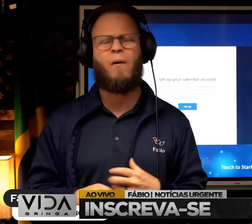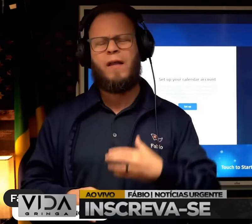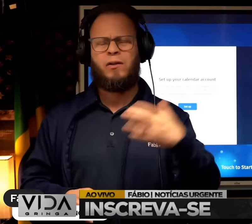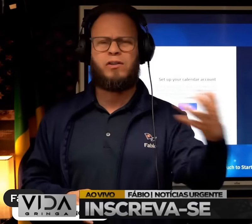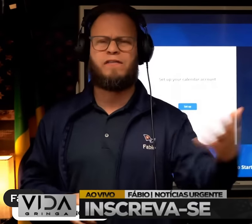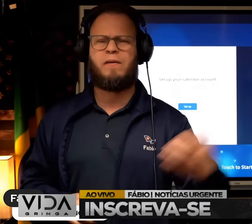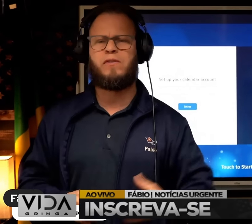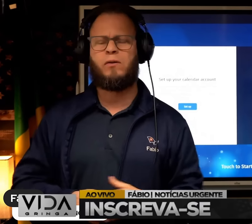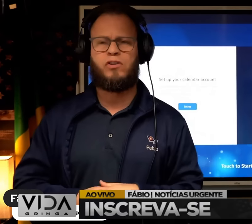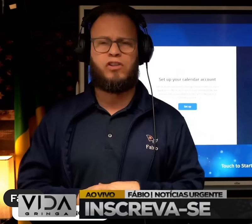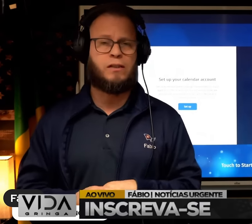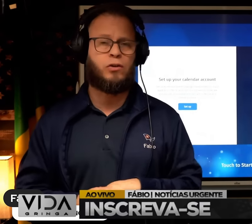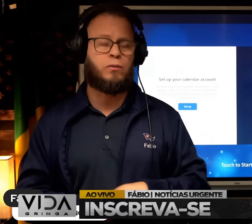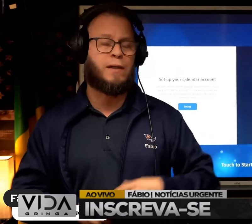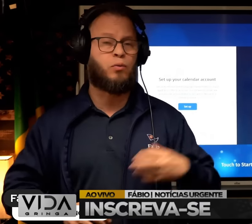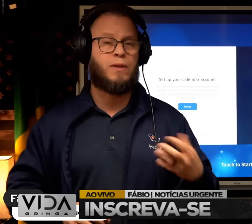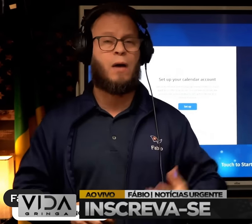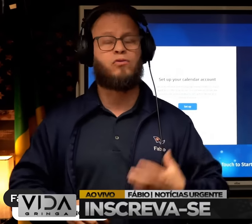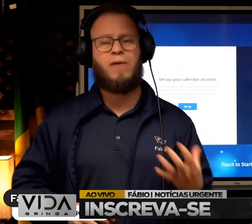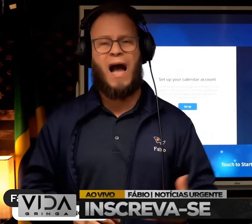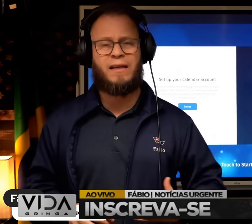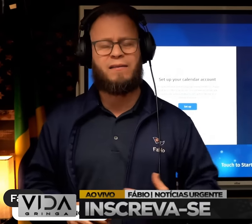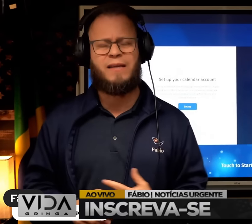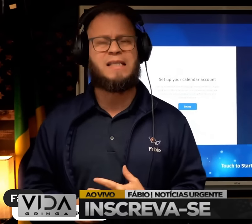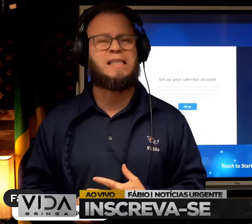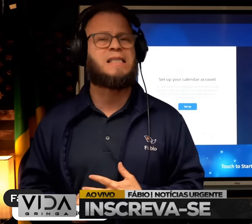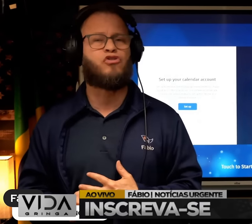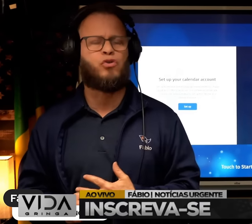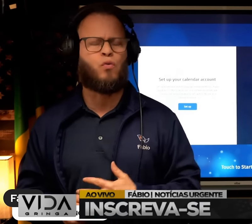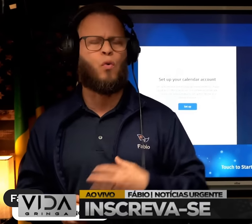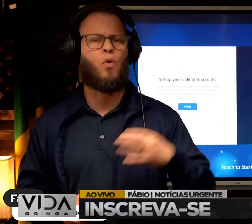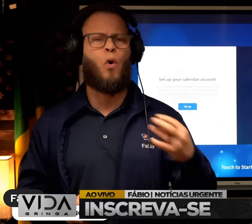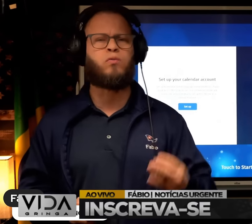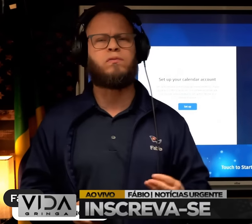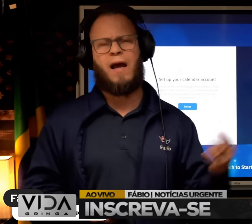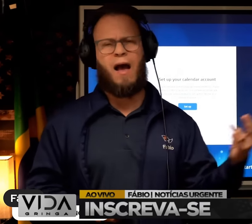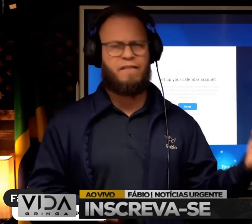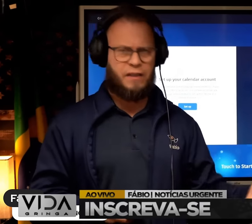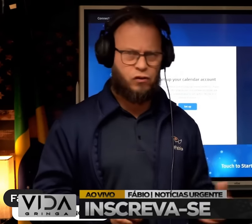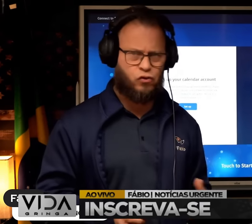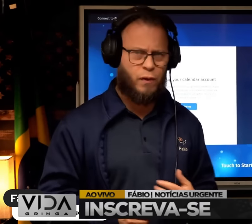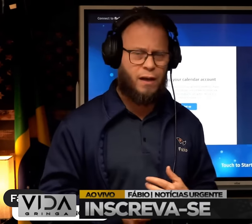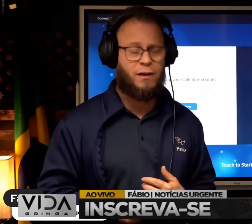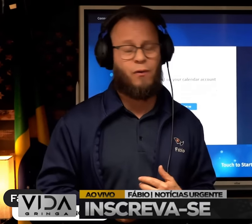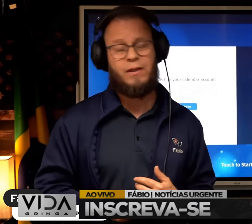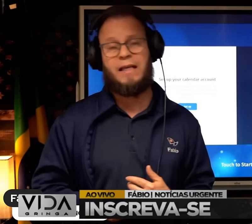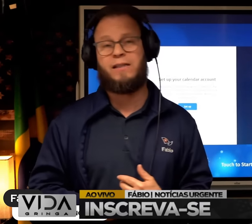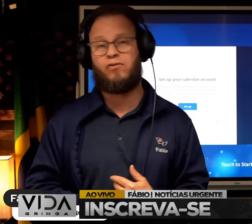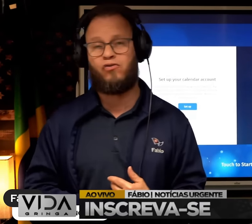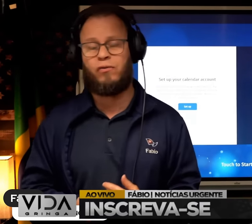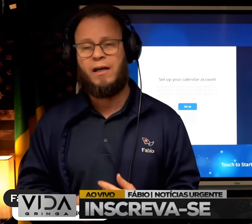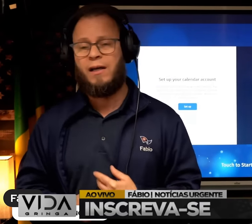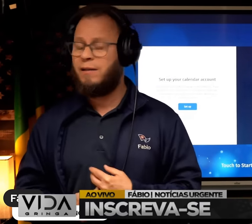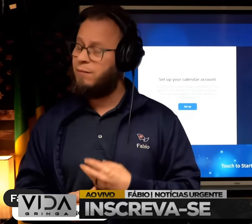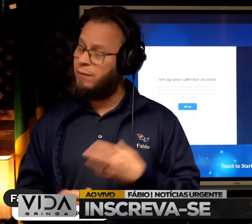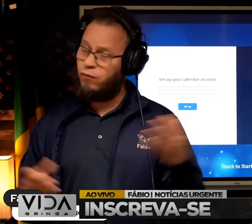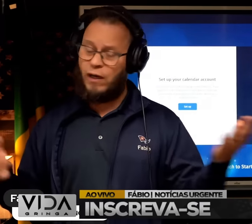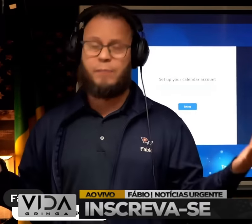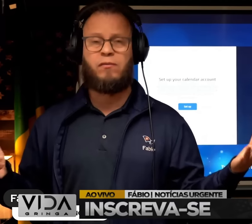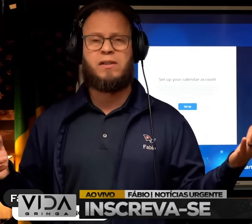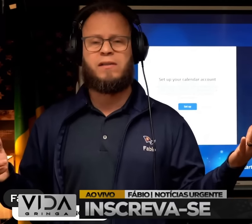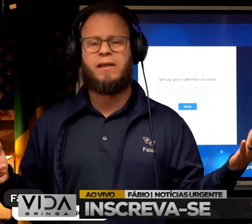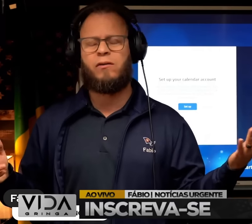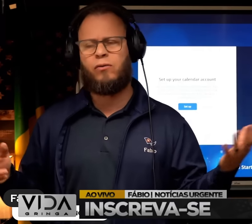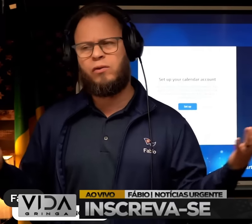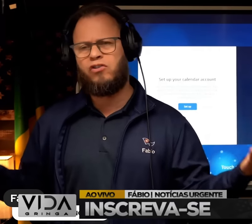total. Nós tivemos a notícia de que o Tribunal do Haia decidiu contra a Venezuela. Olha isso! Eu falei